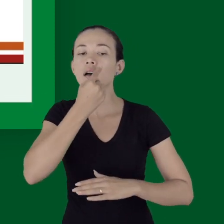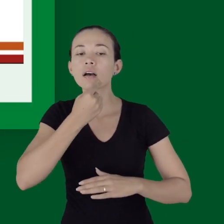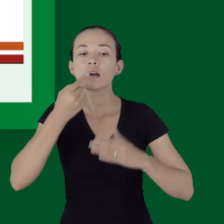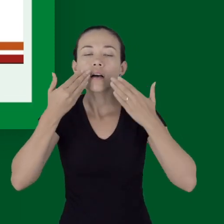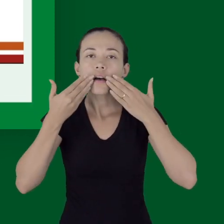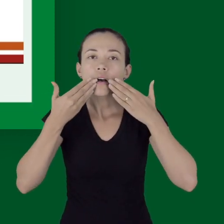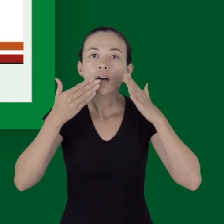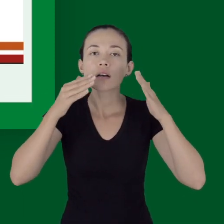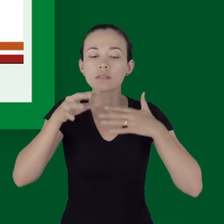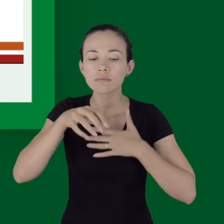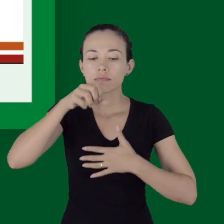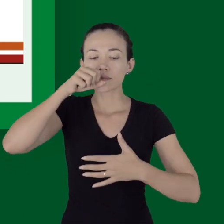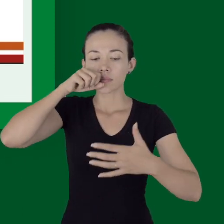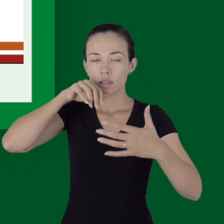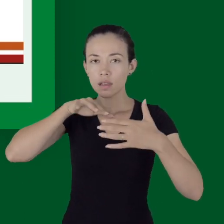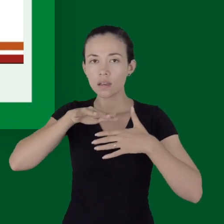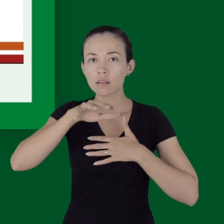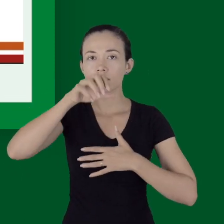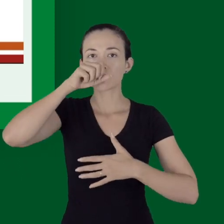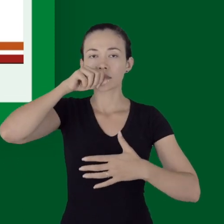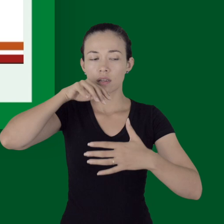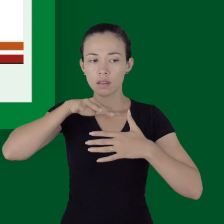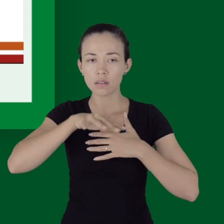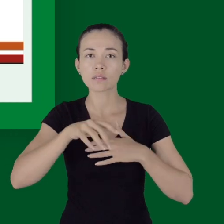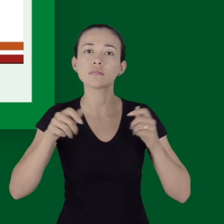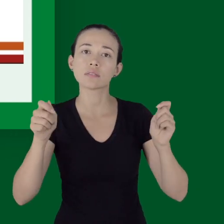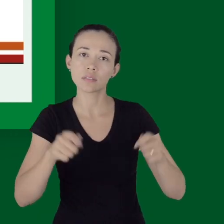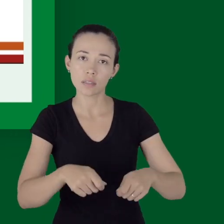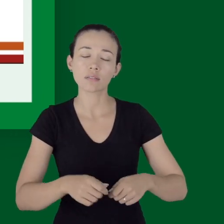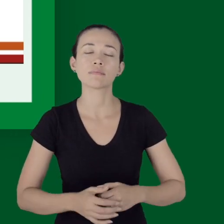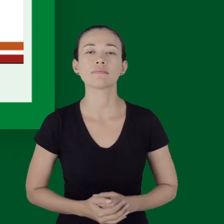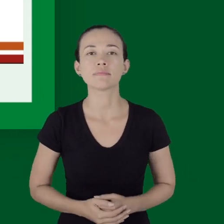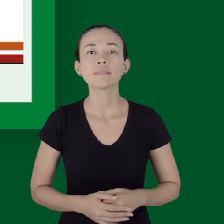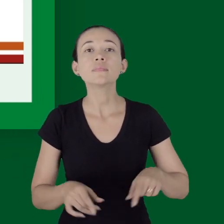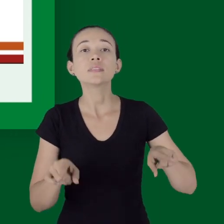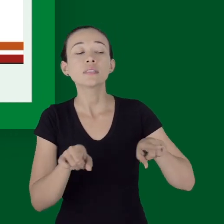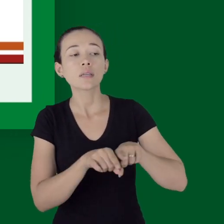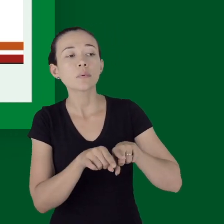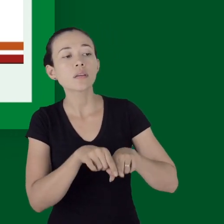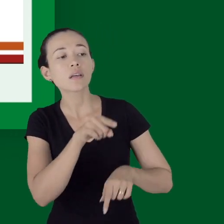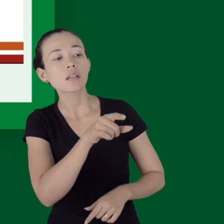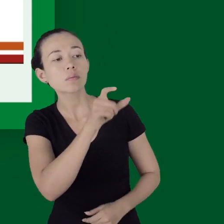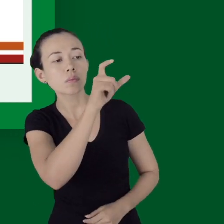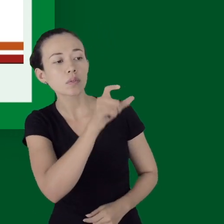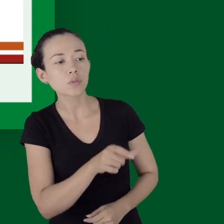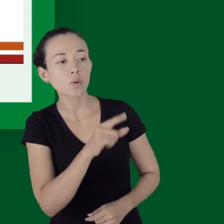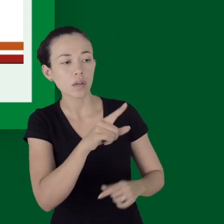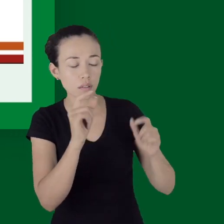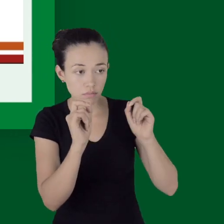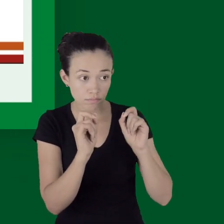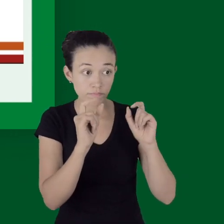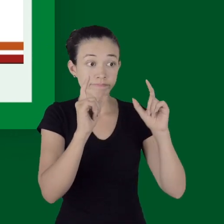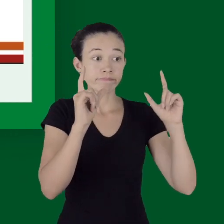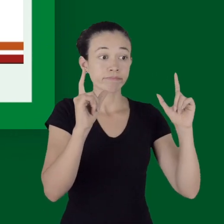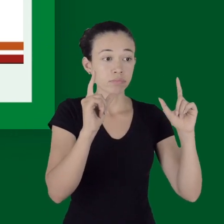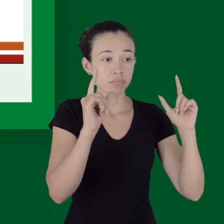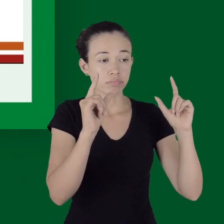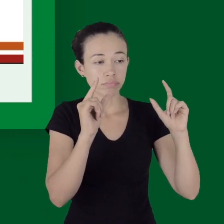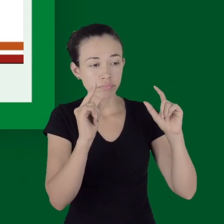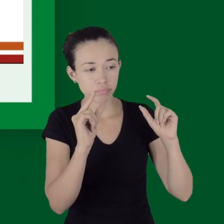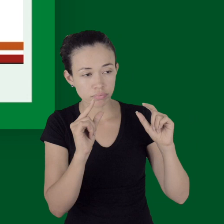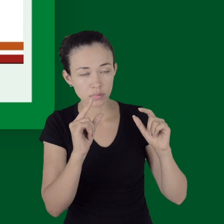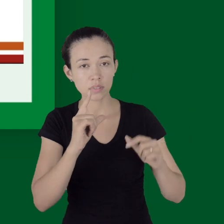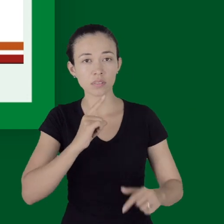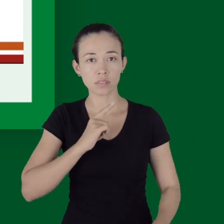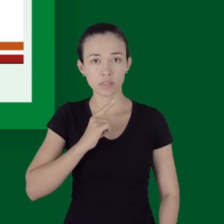o paciente estiver rebaixado, a gente pode usar uma cânula orofaríngea, se o paciente não tiver responsividade, ou nasofaríngea,